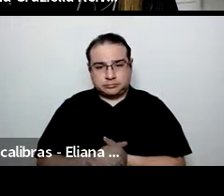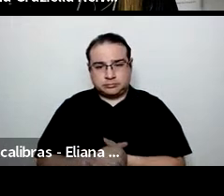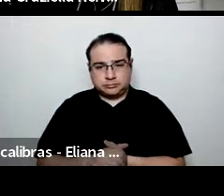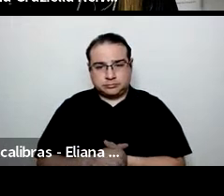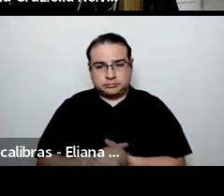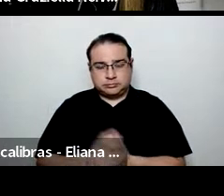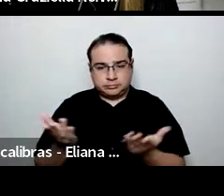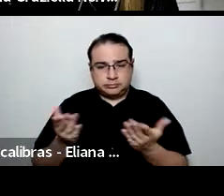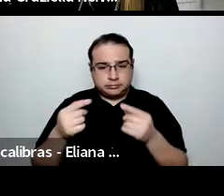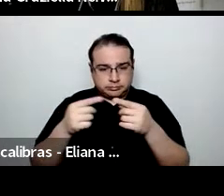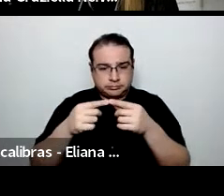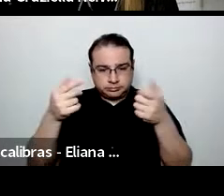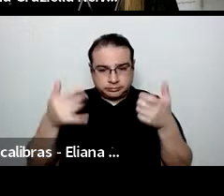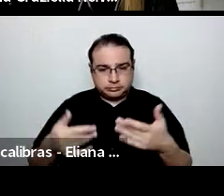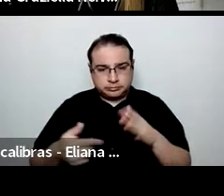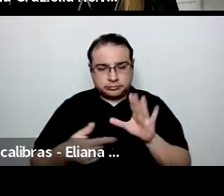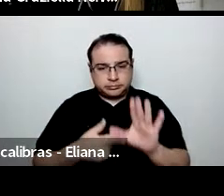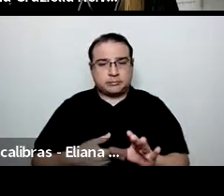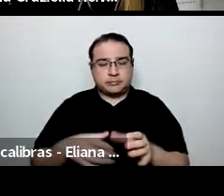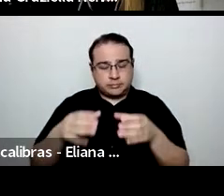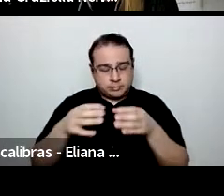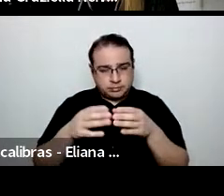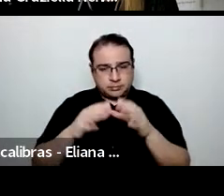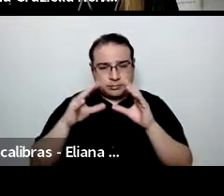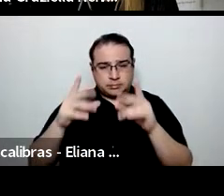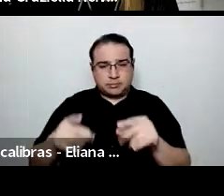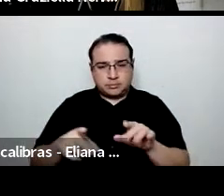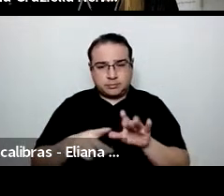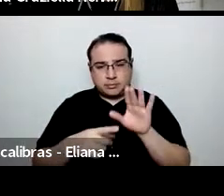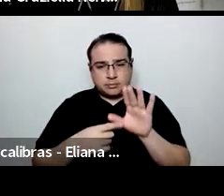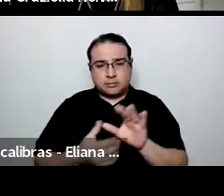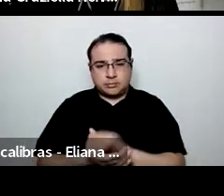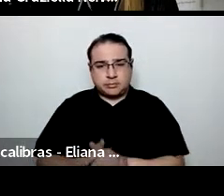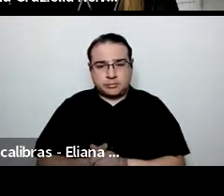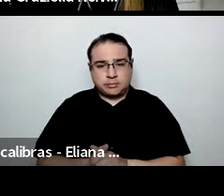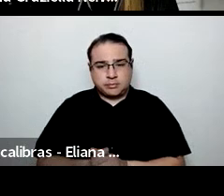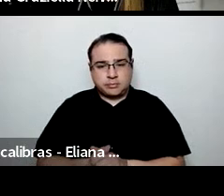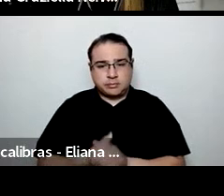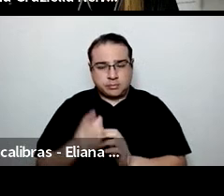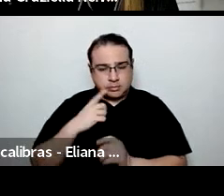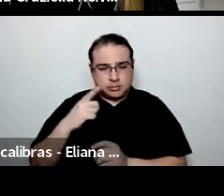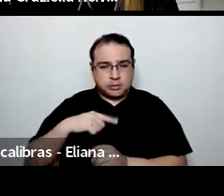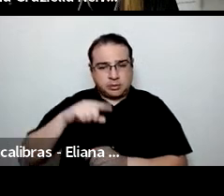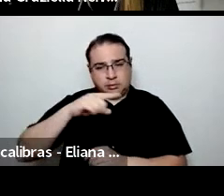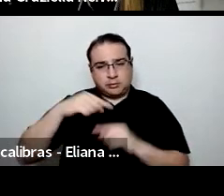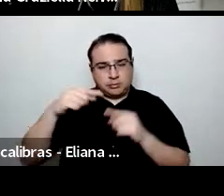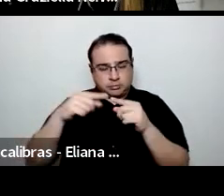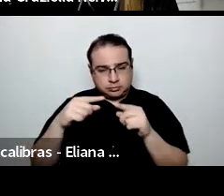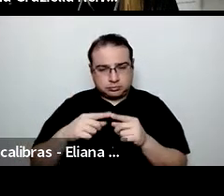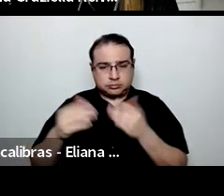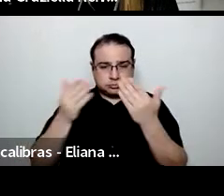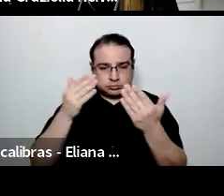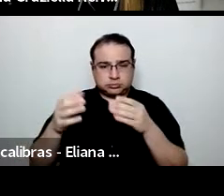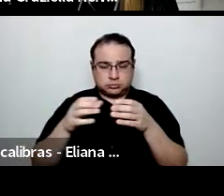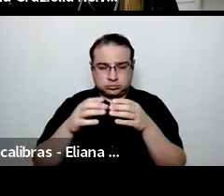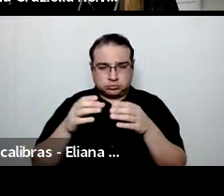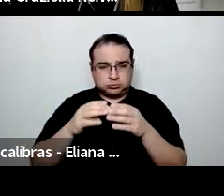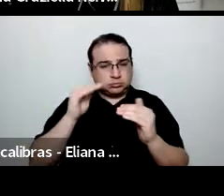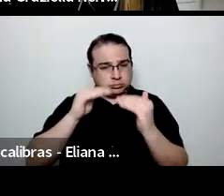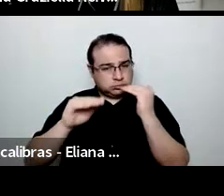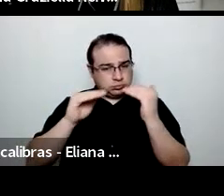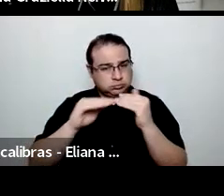E aí senhor presidente e nobres pares a conclusão é que esse tomate ou Parecer Ministério Público